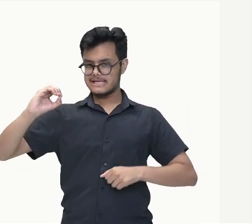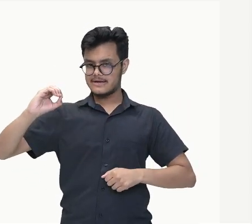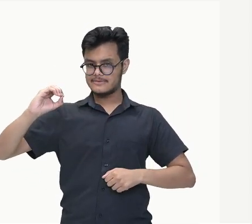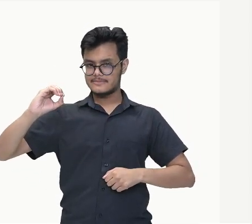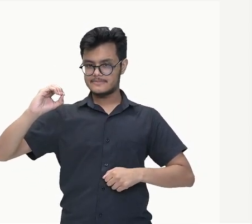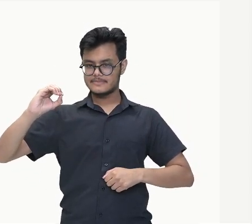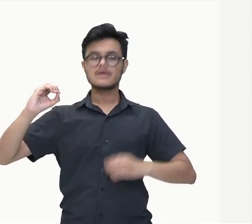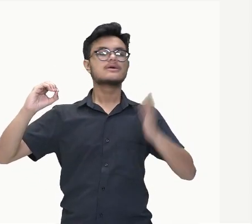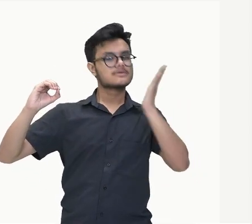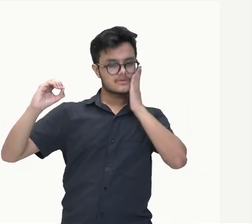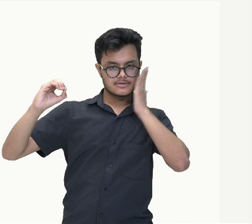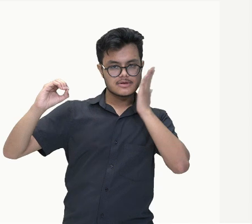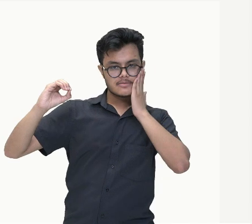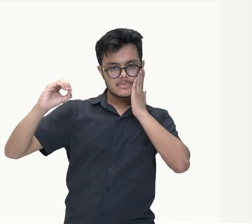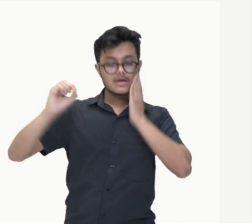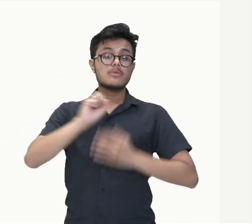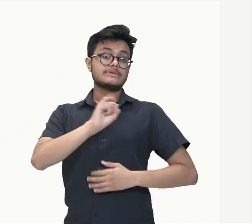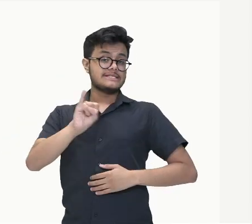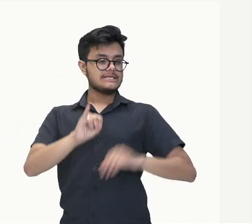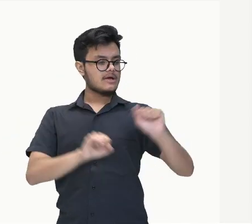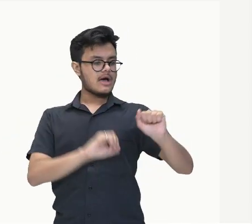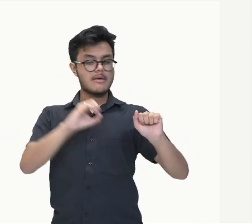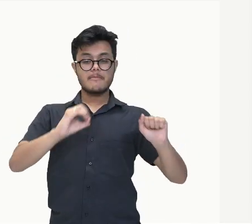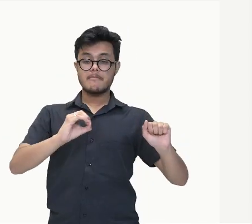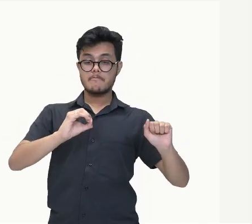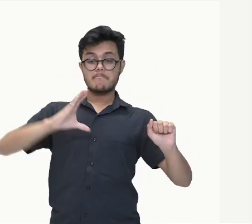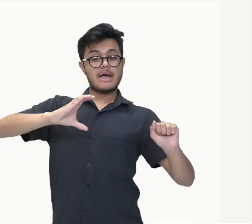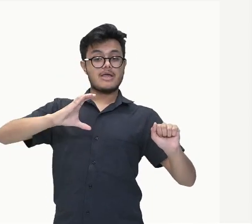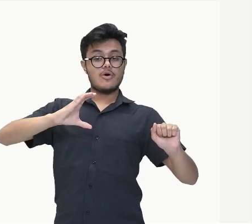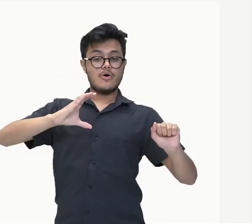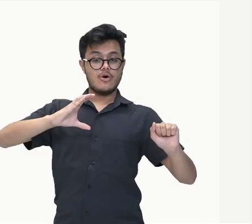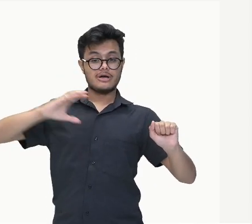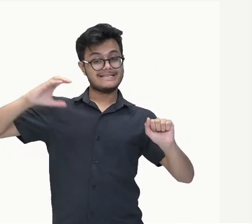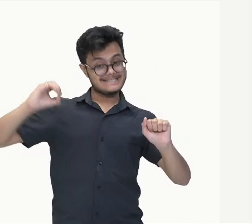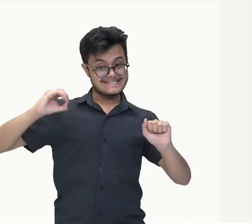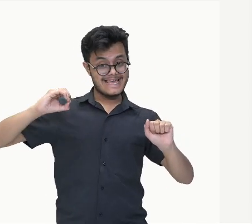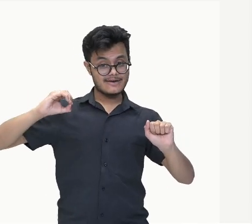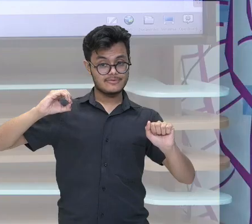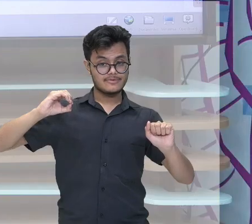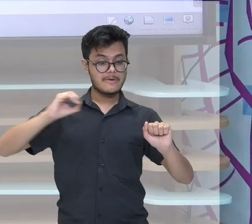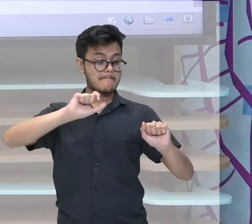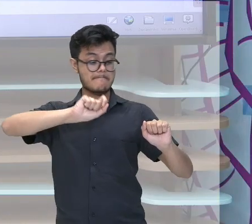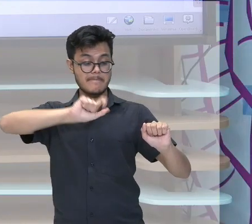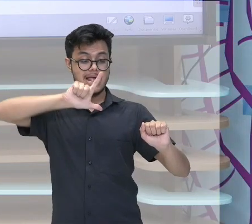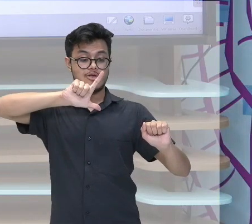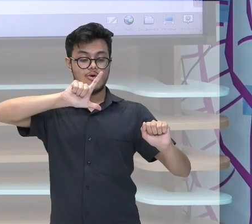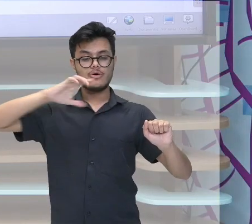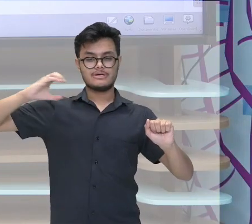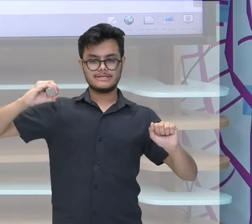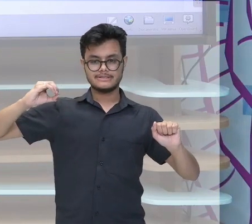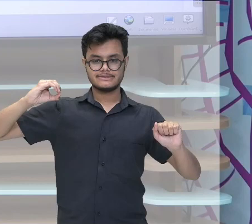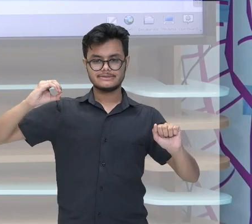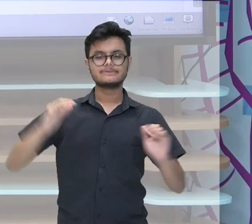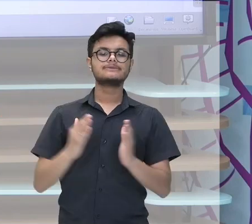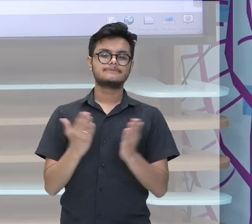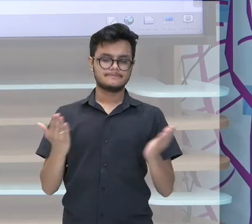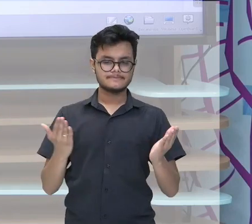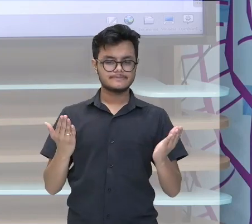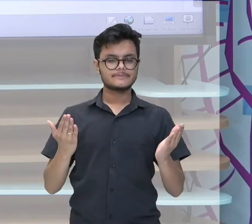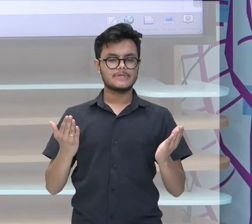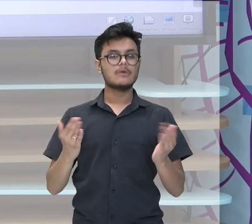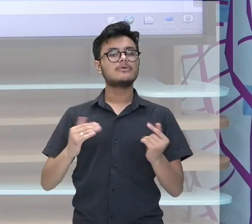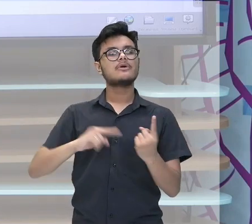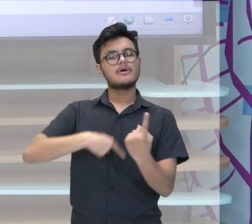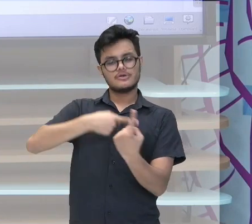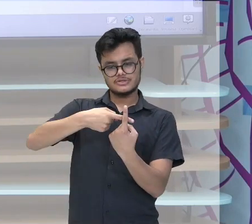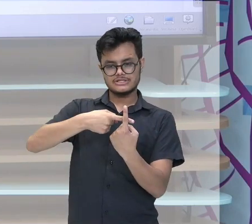nós já sabemos que quando A for maior do que zero, a concavidade dessa parábola será